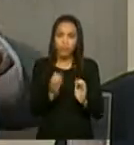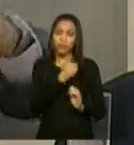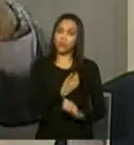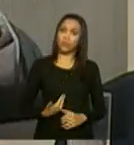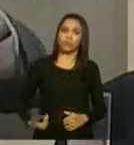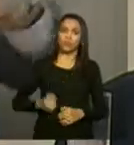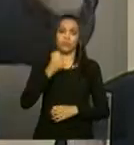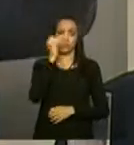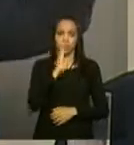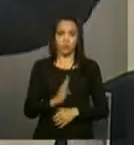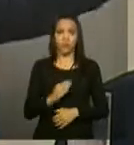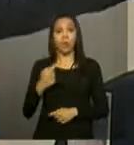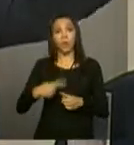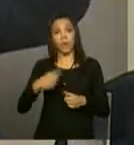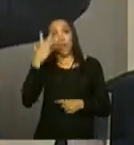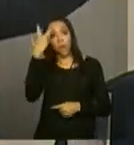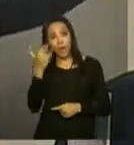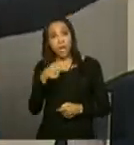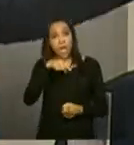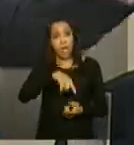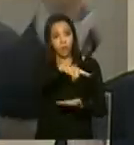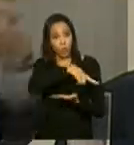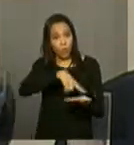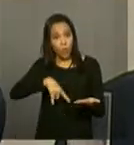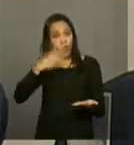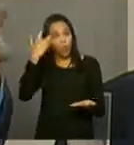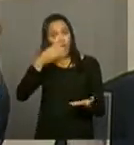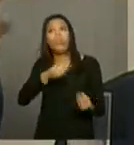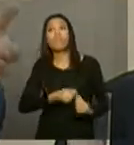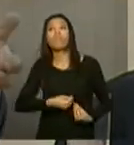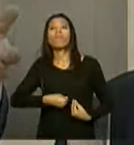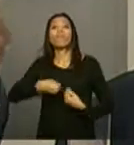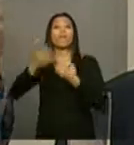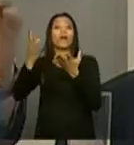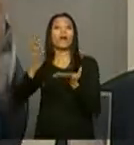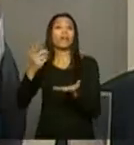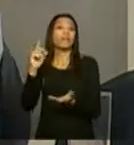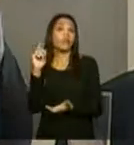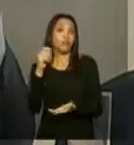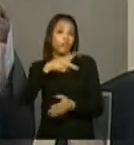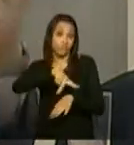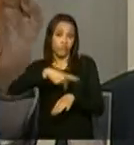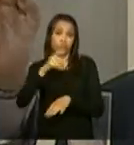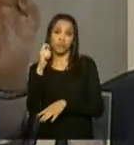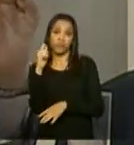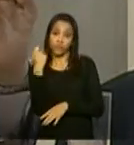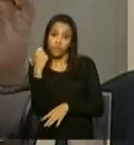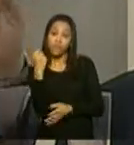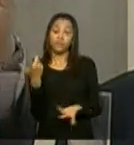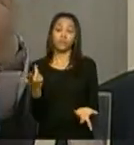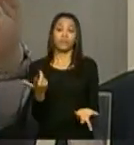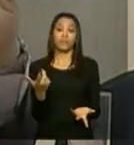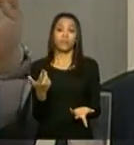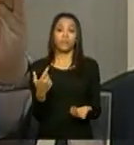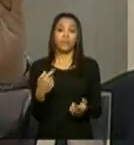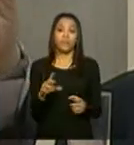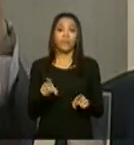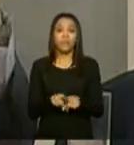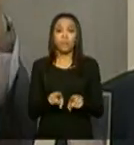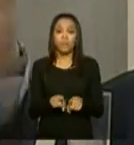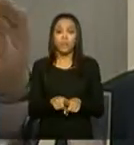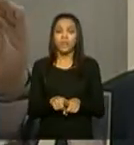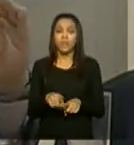esses laudos amanhã depois um project não é bom existem fotos do nexo a solicitação